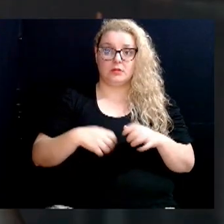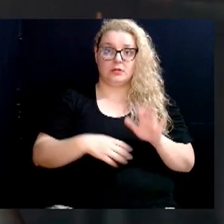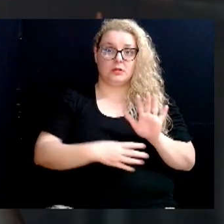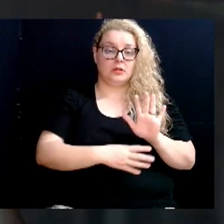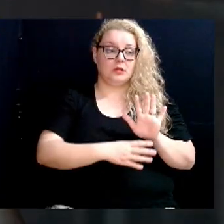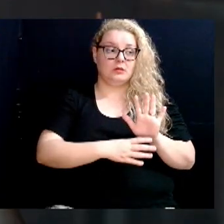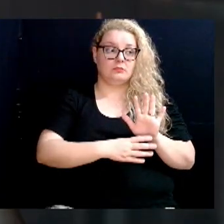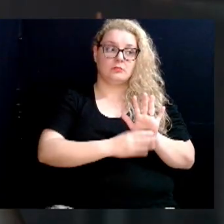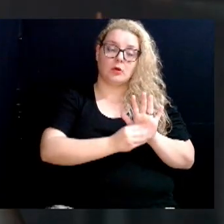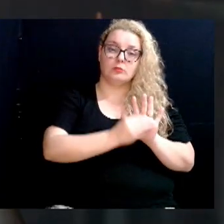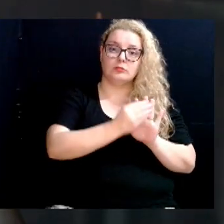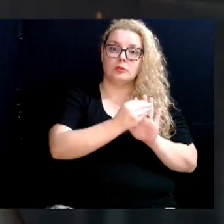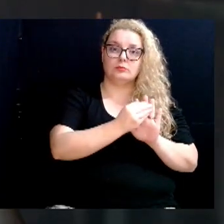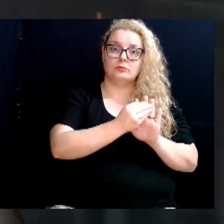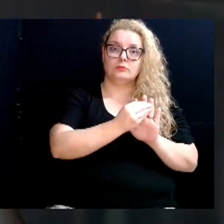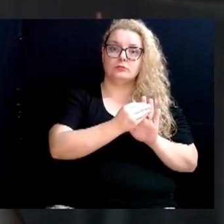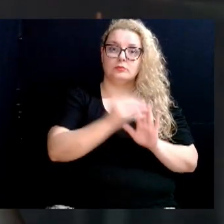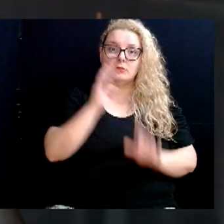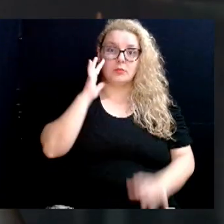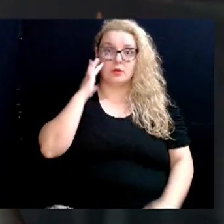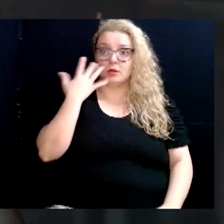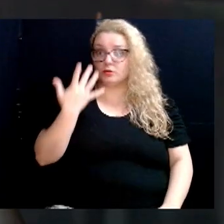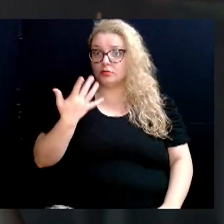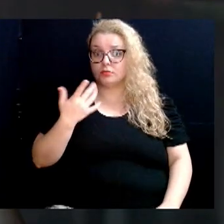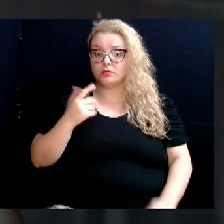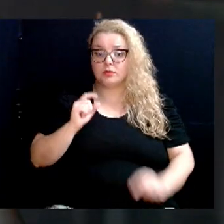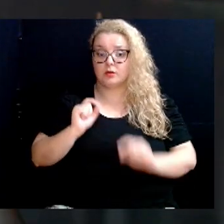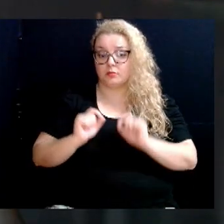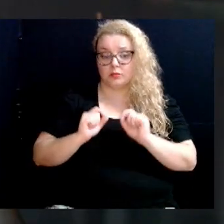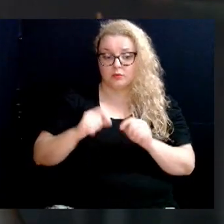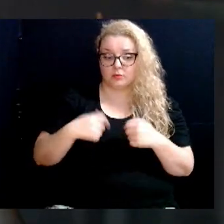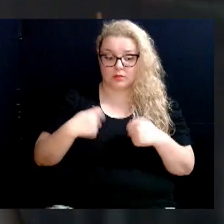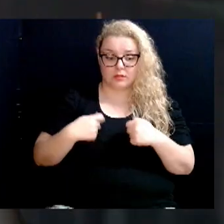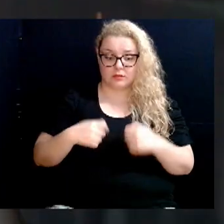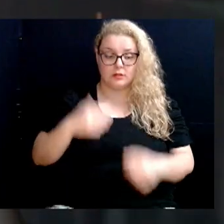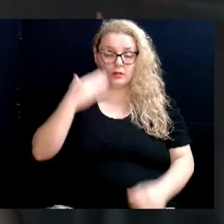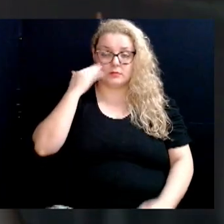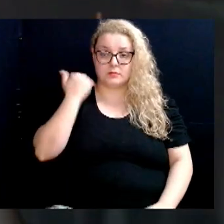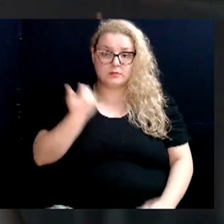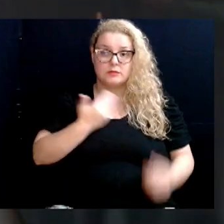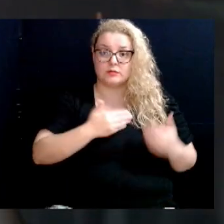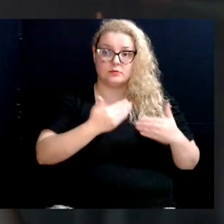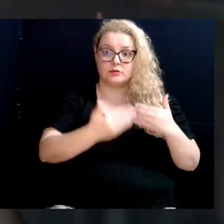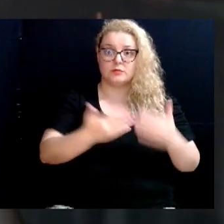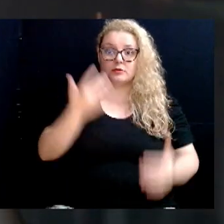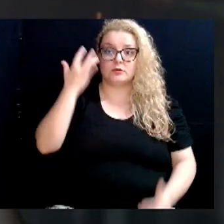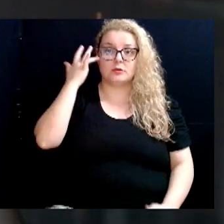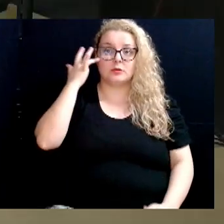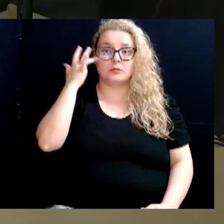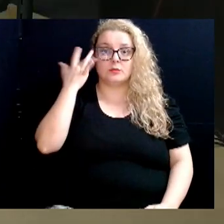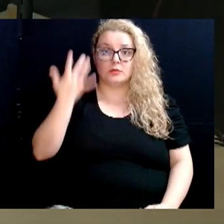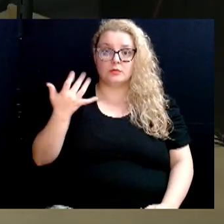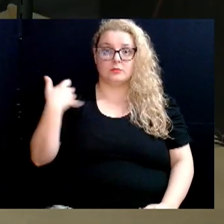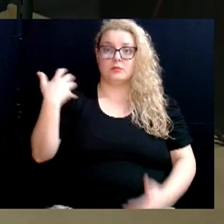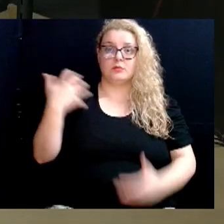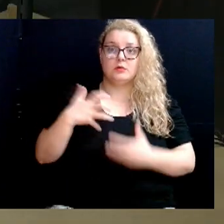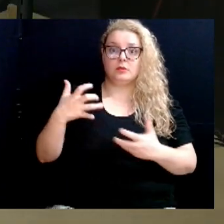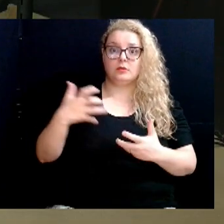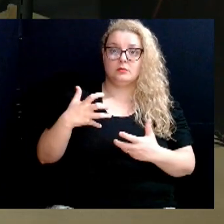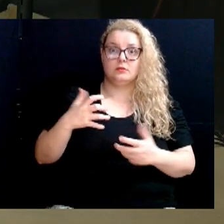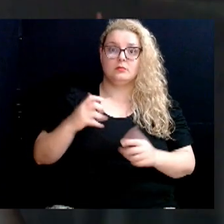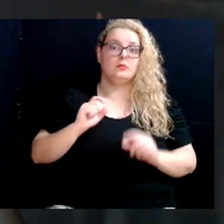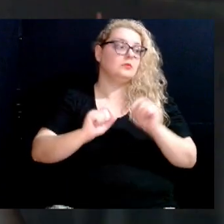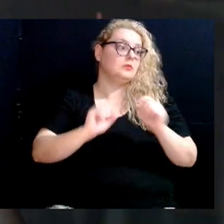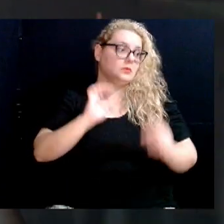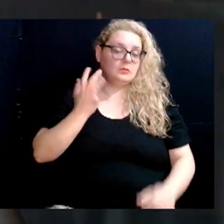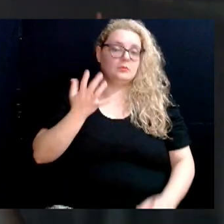não sabe o que a gente deveria saber sobre o processo de amadurecimento, de envelhecimento o que está acontecendo, né? O que a gente